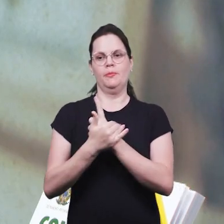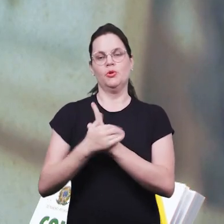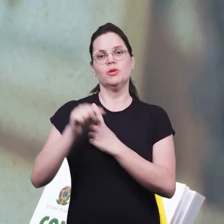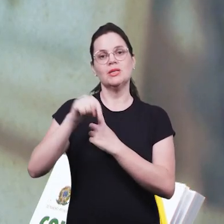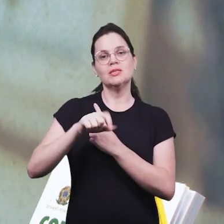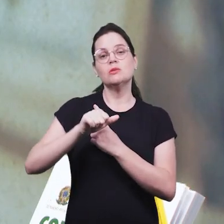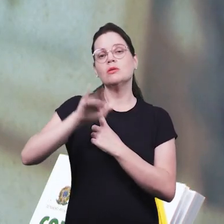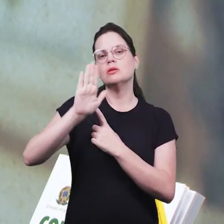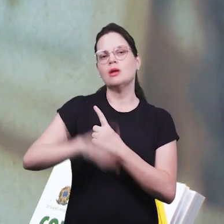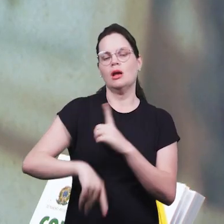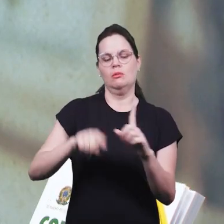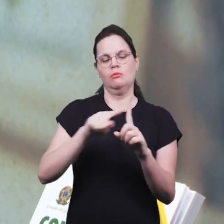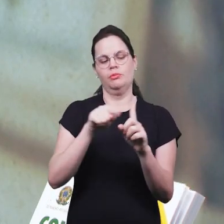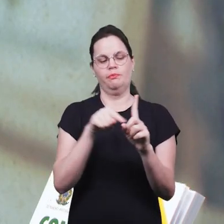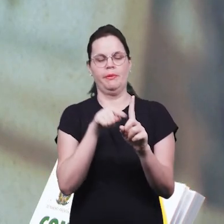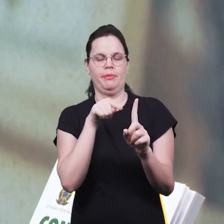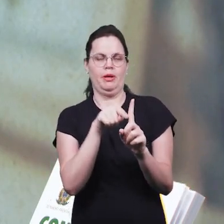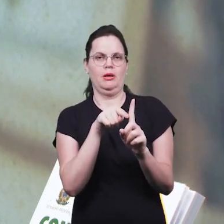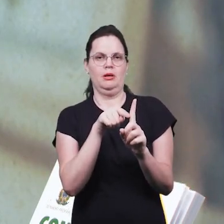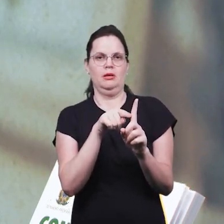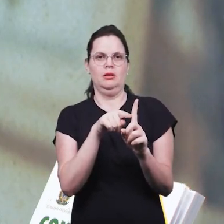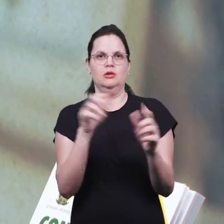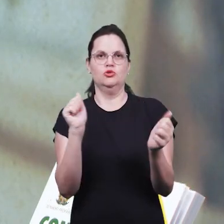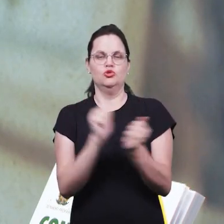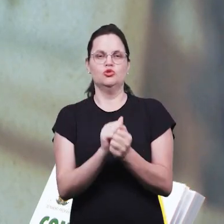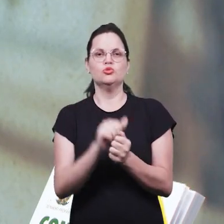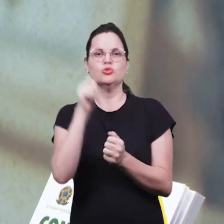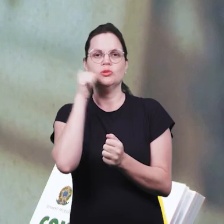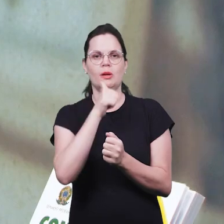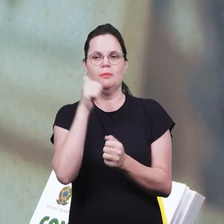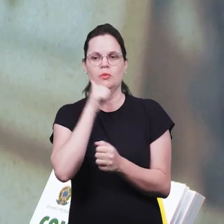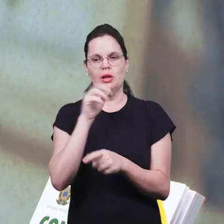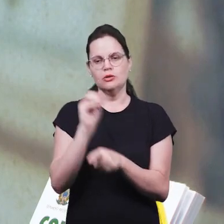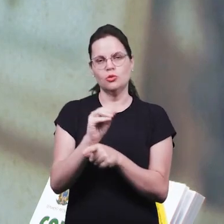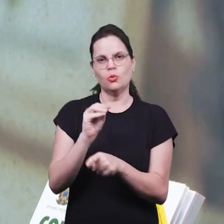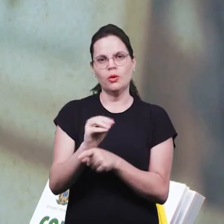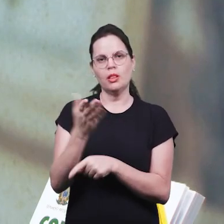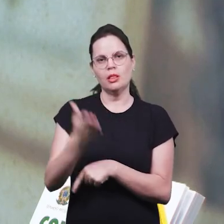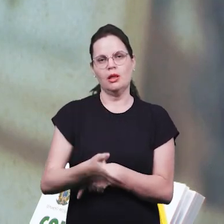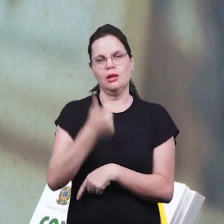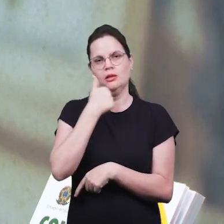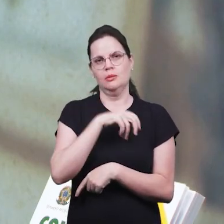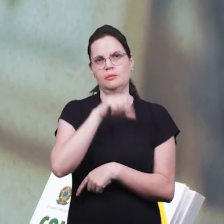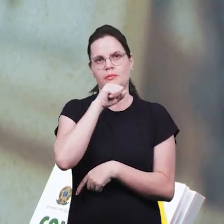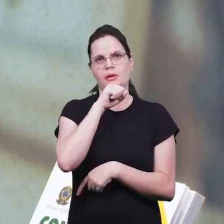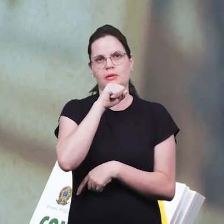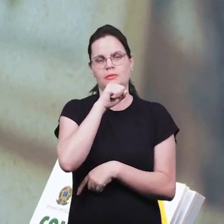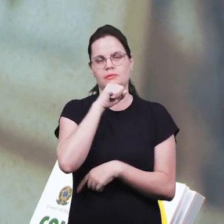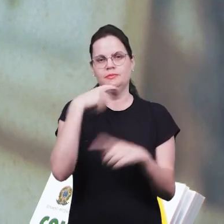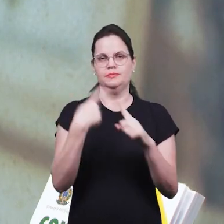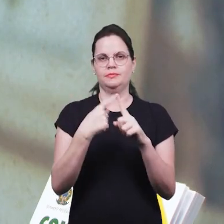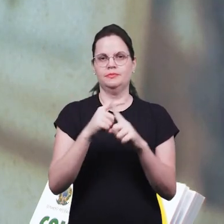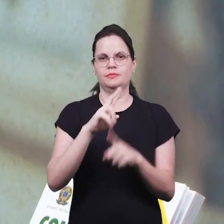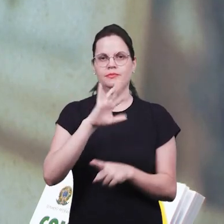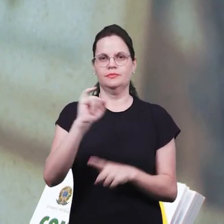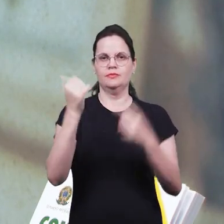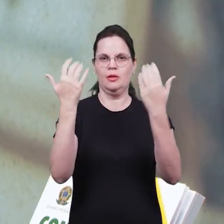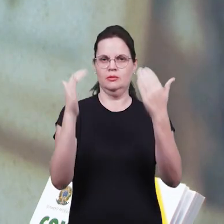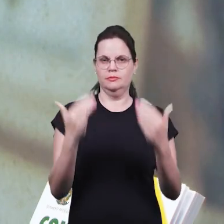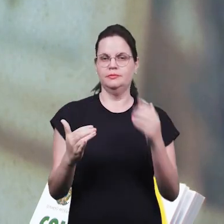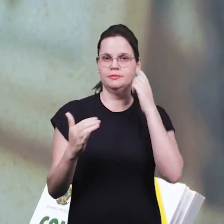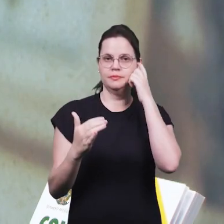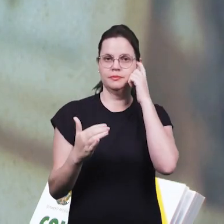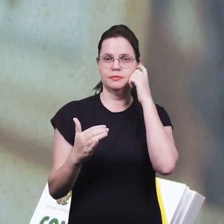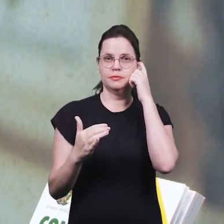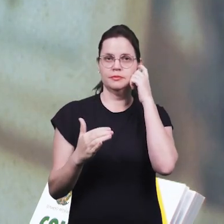que está sendo gerada, junto com o direito da preservação do emprego da mãe. Em primeiro lugar, analisa-se, claro, o interesse